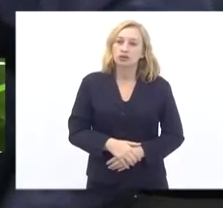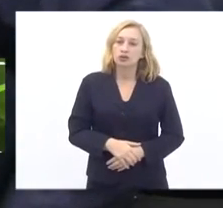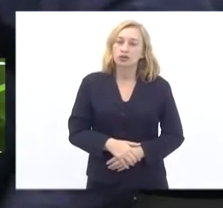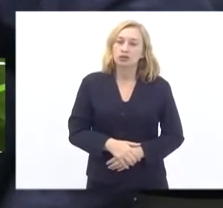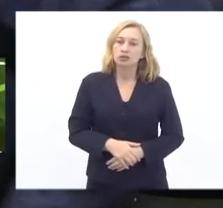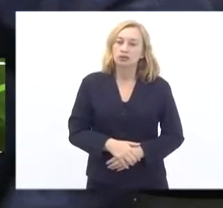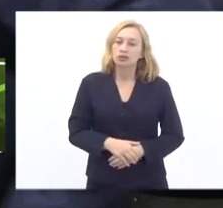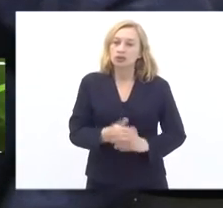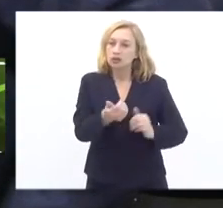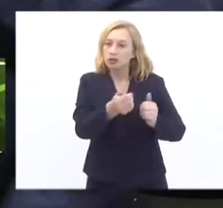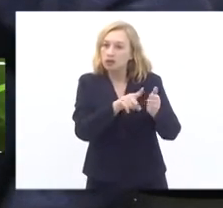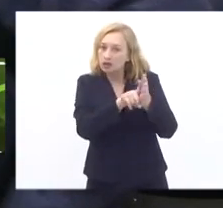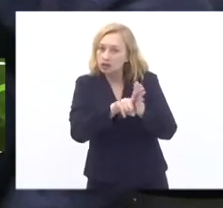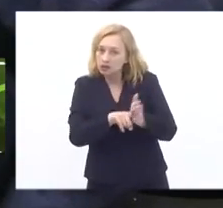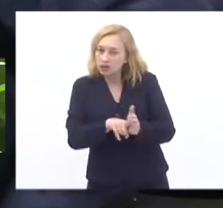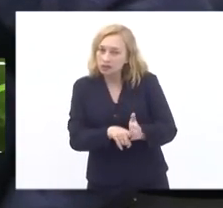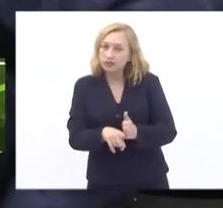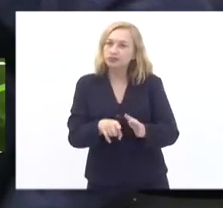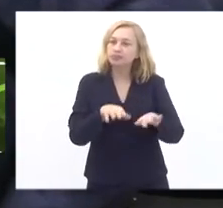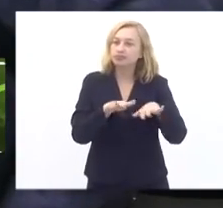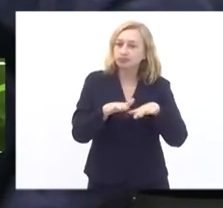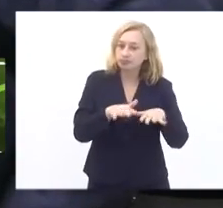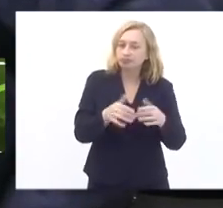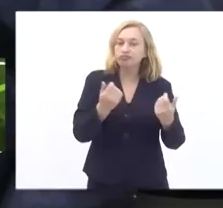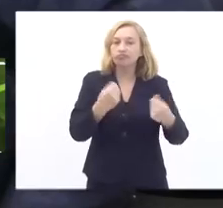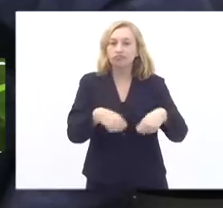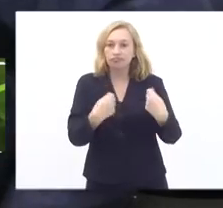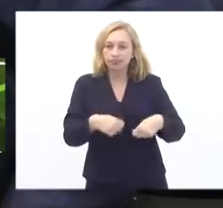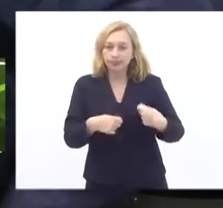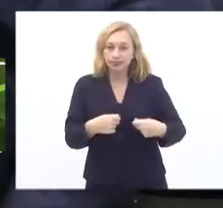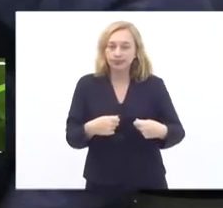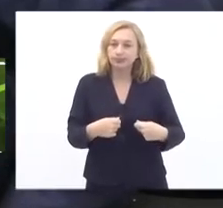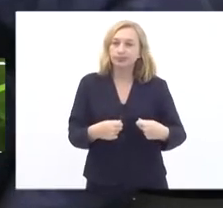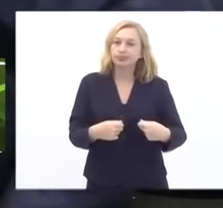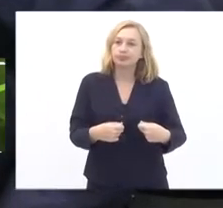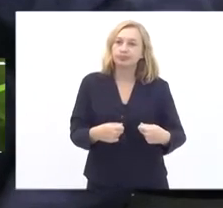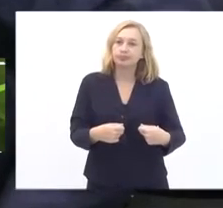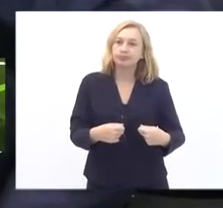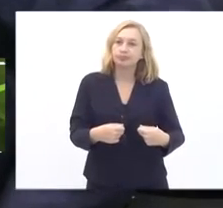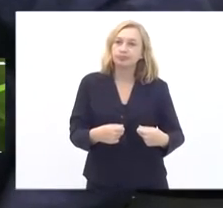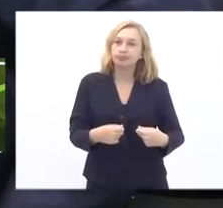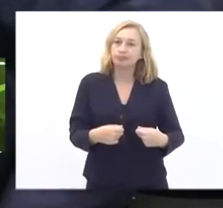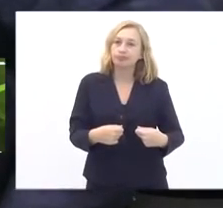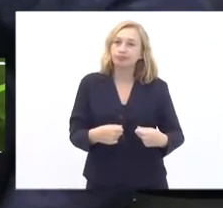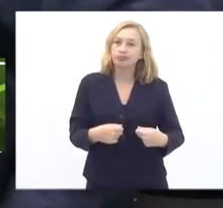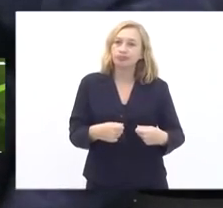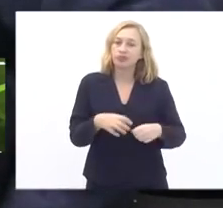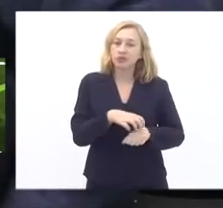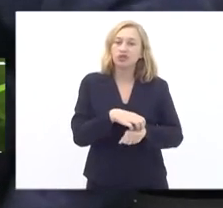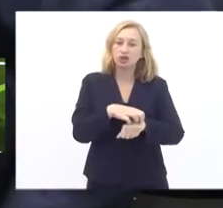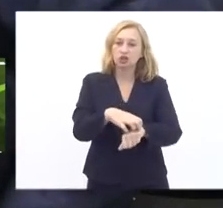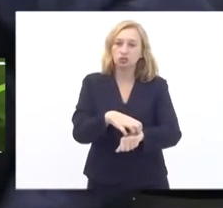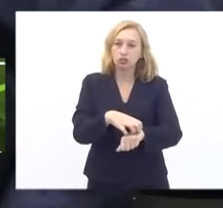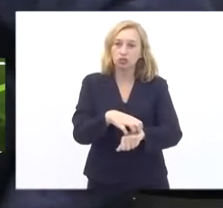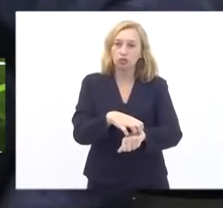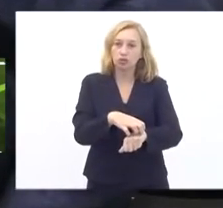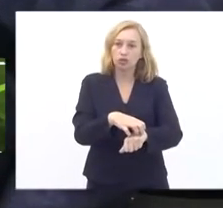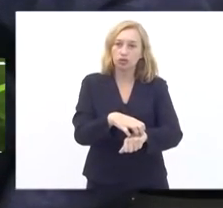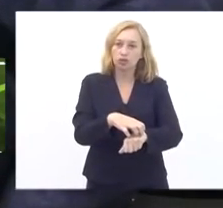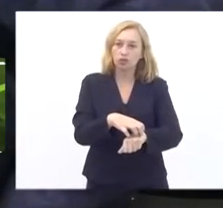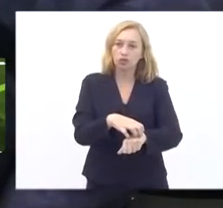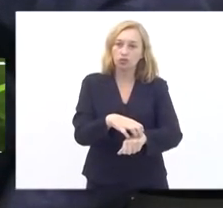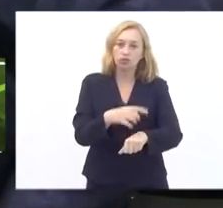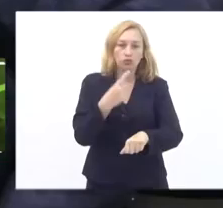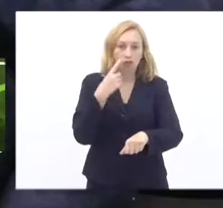da análise dos movimentos pendulares, da necessidade de transporte, vou